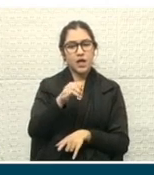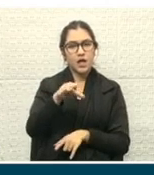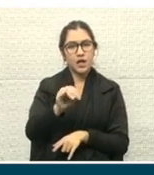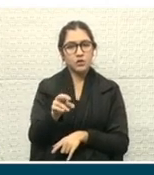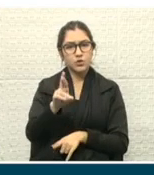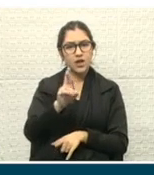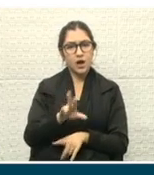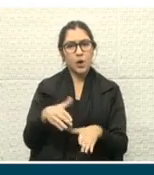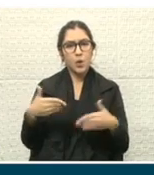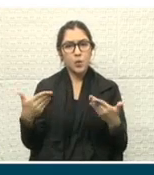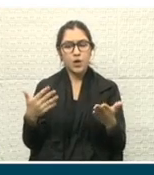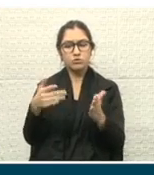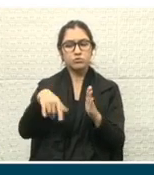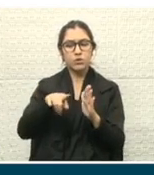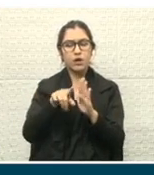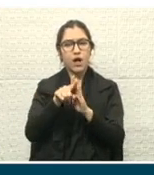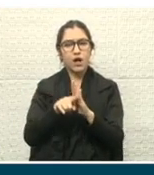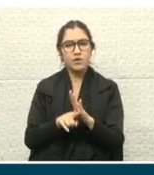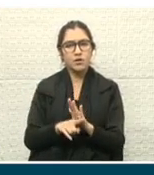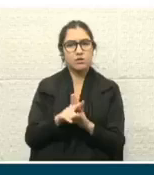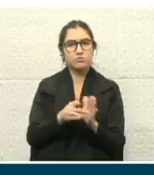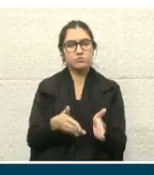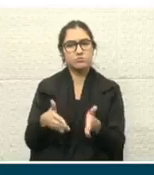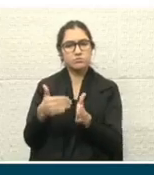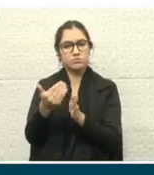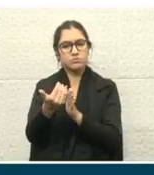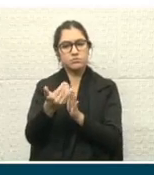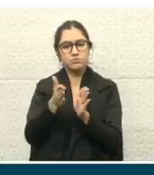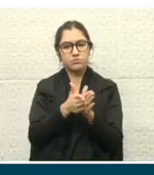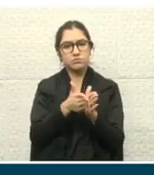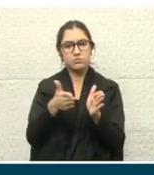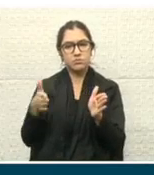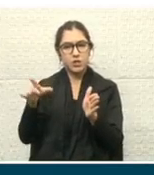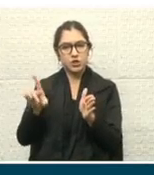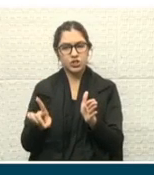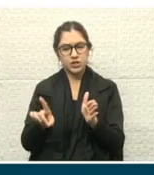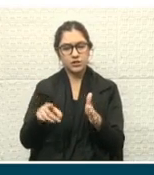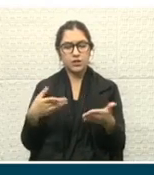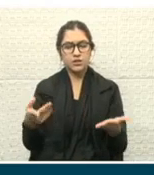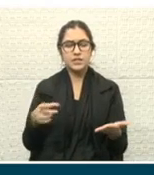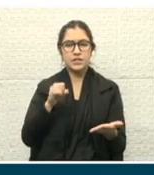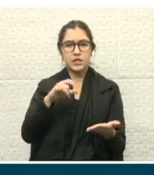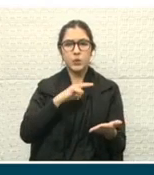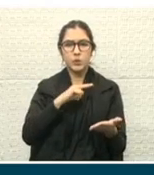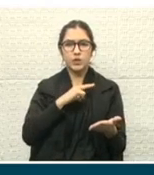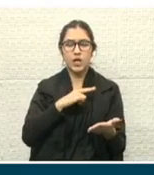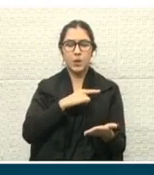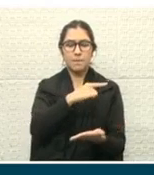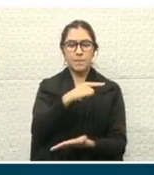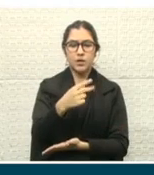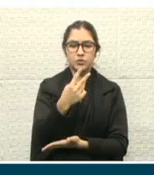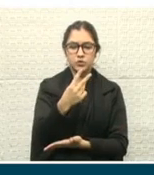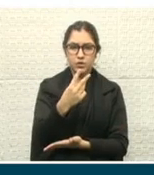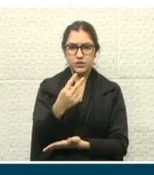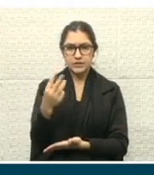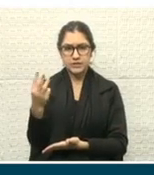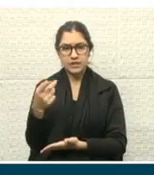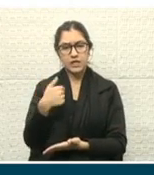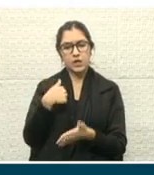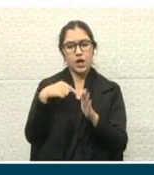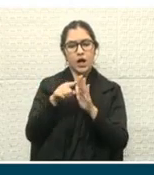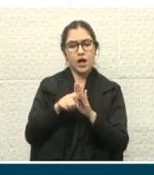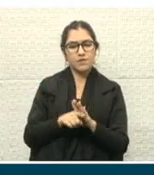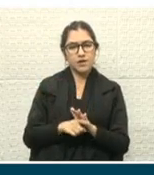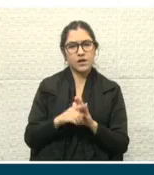real, quando nós avaliamos o sentido para a direita. Então, se eu tenho o menos 2, 3, eu vou